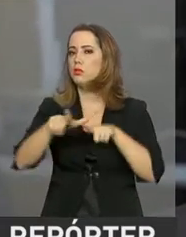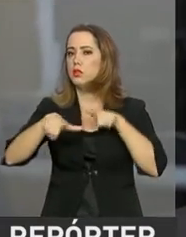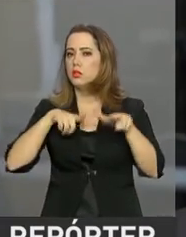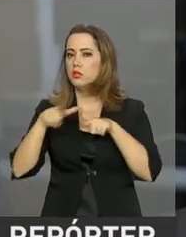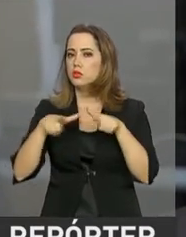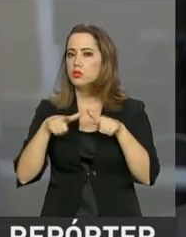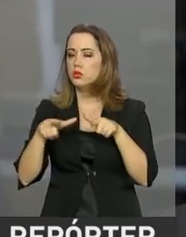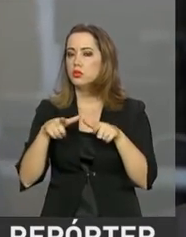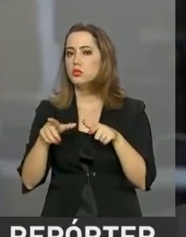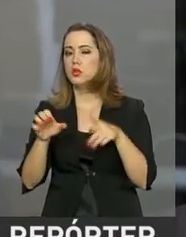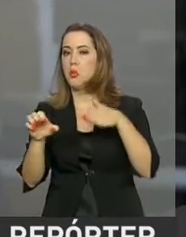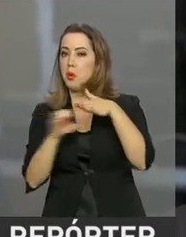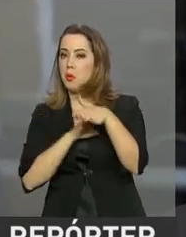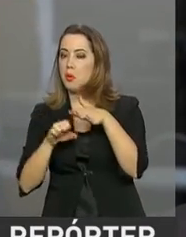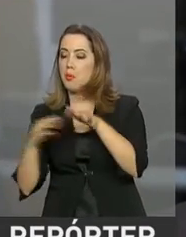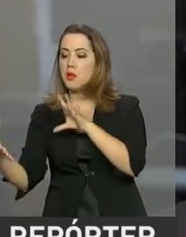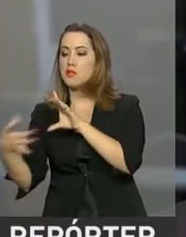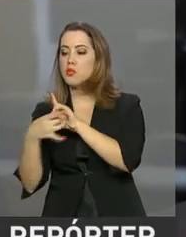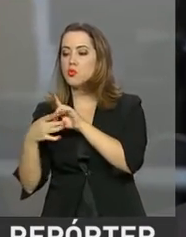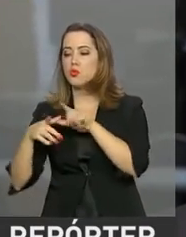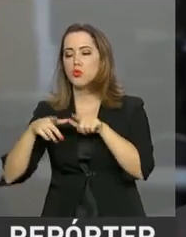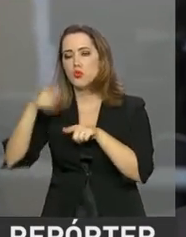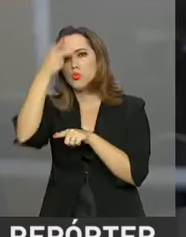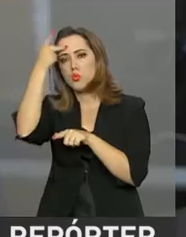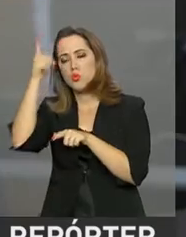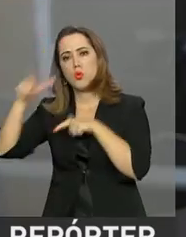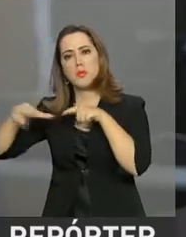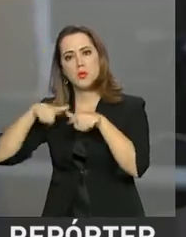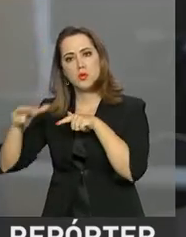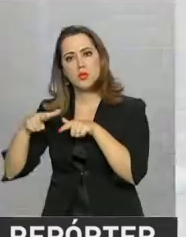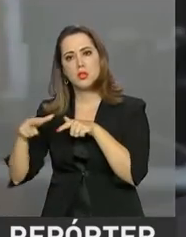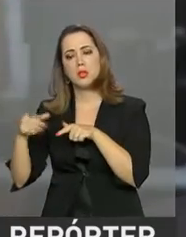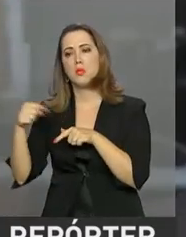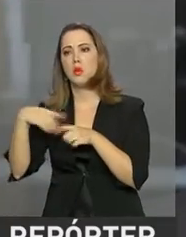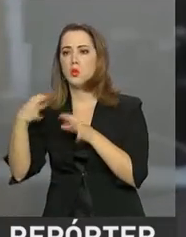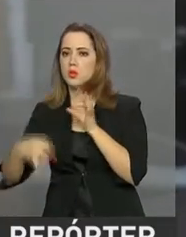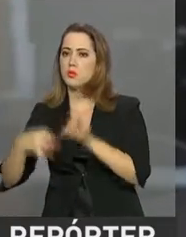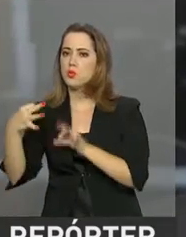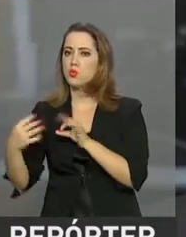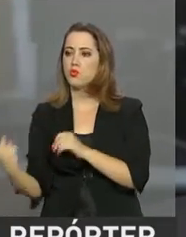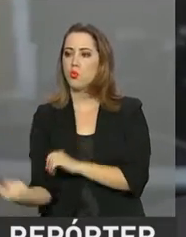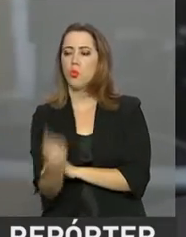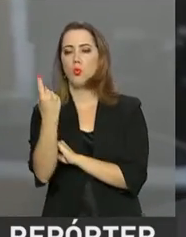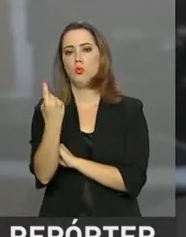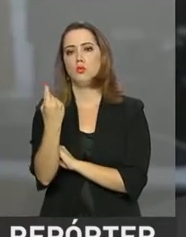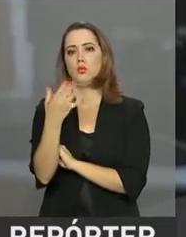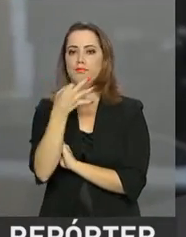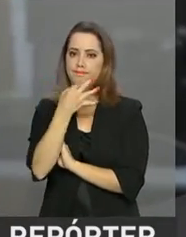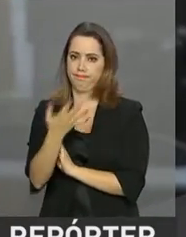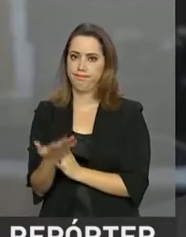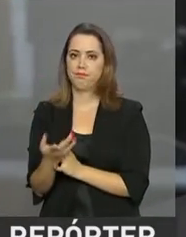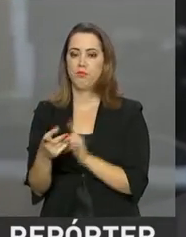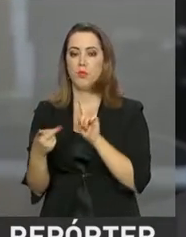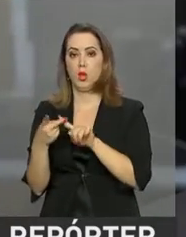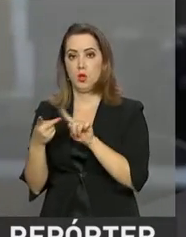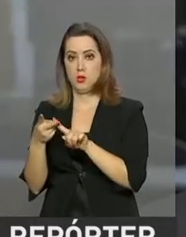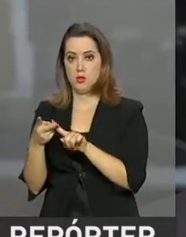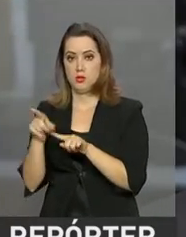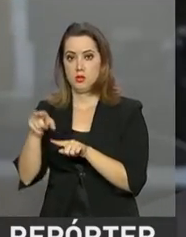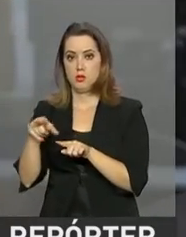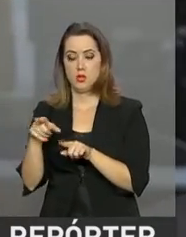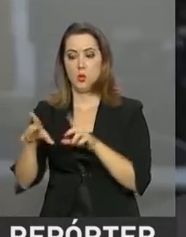trabalhador pelo empregador e pelo juiz seja a mesma o segundo eixo é políticas públicas que